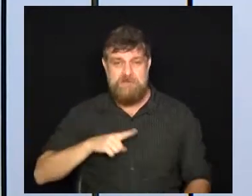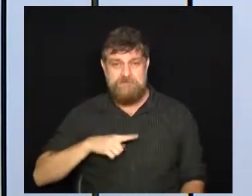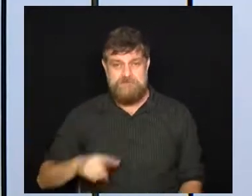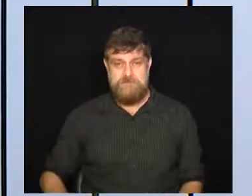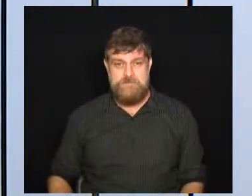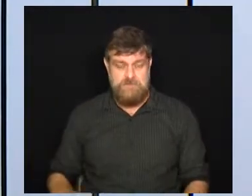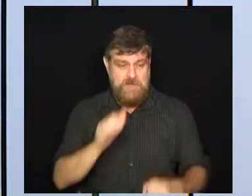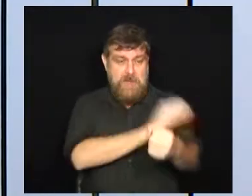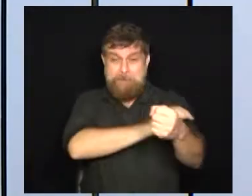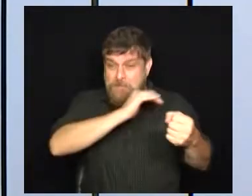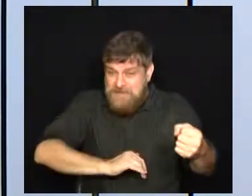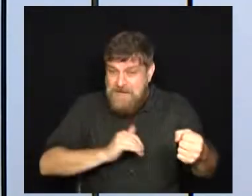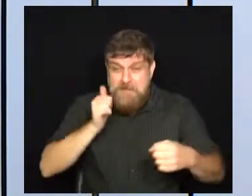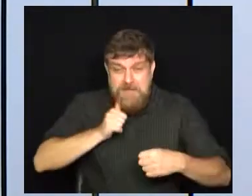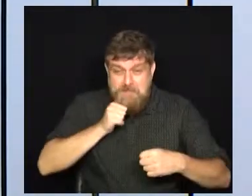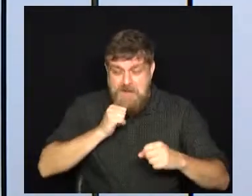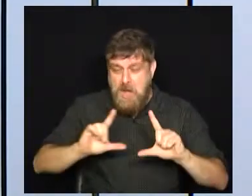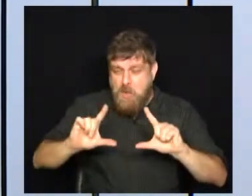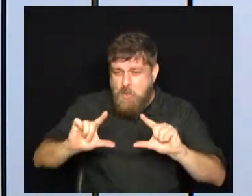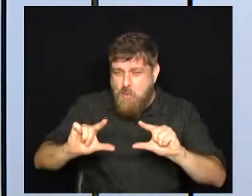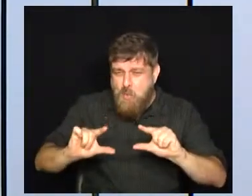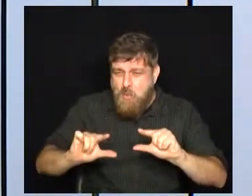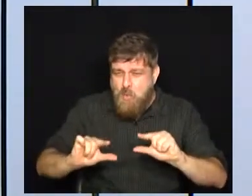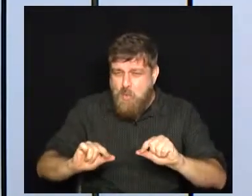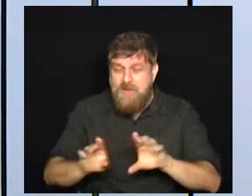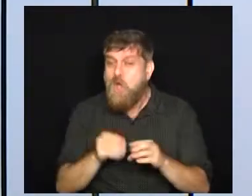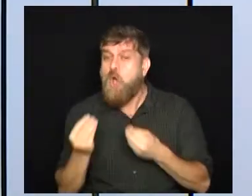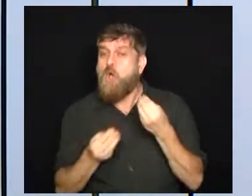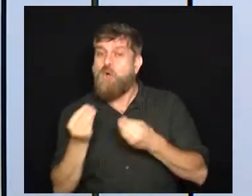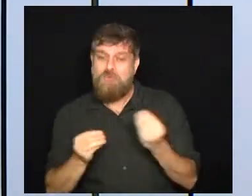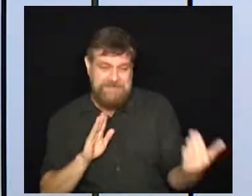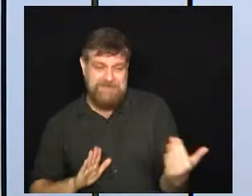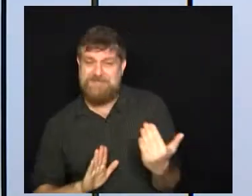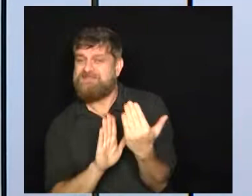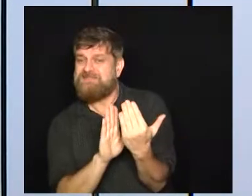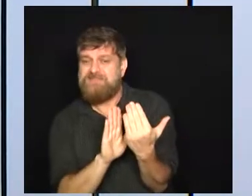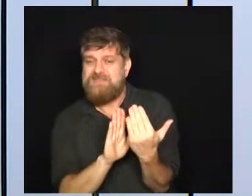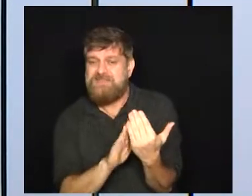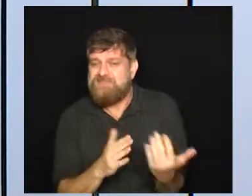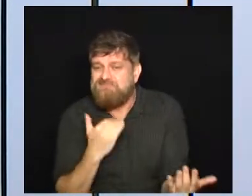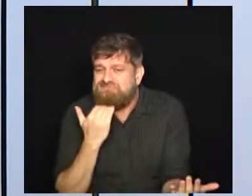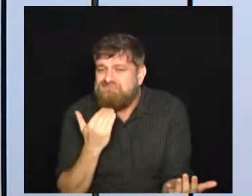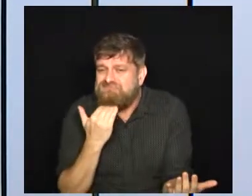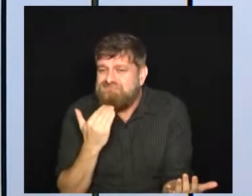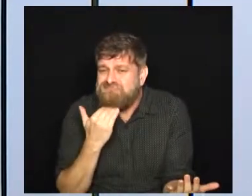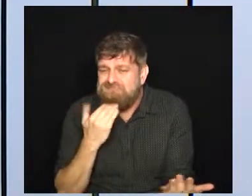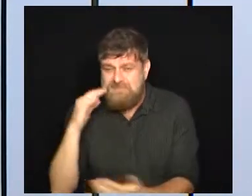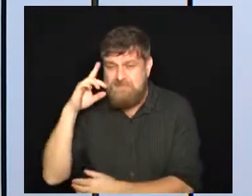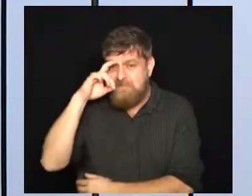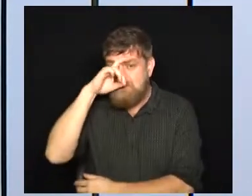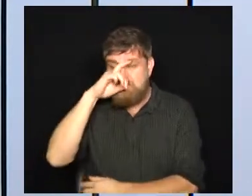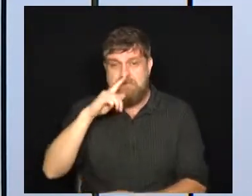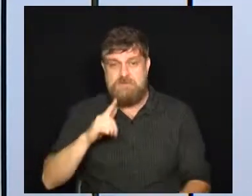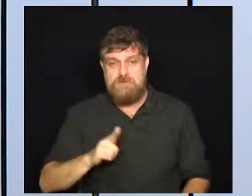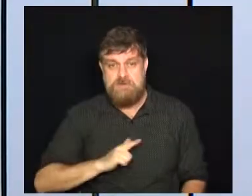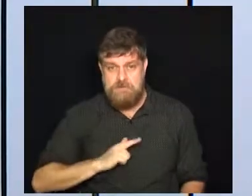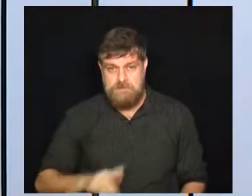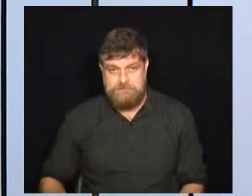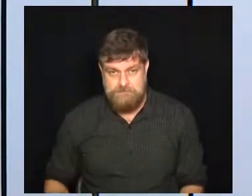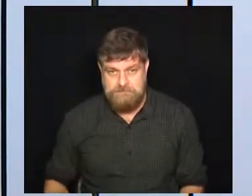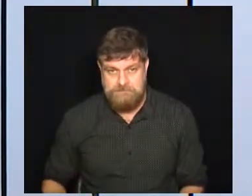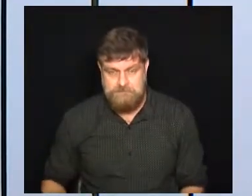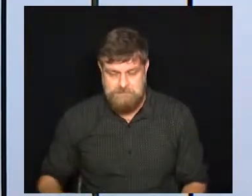empoderamento e a condição dela poder enfrentar uma situação como essa. Então, assim, esse